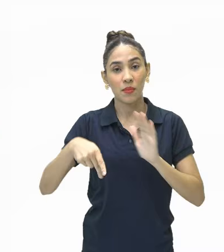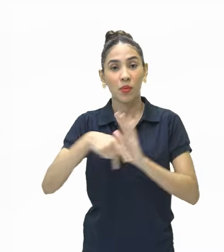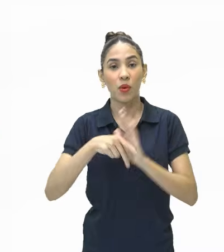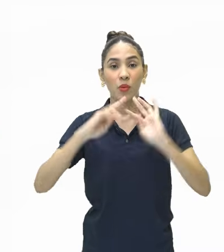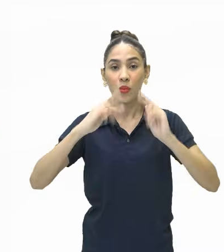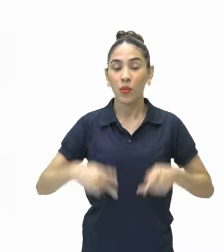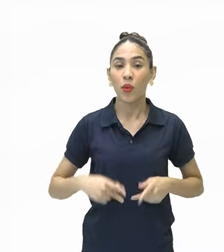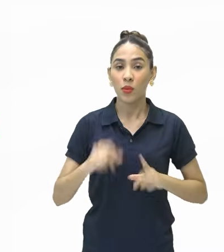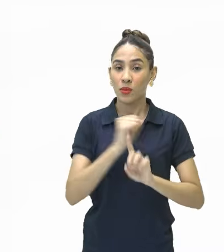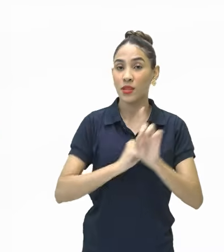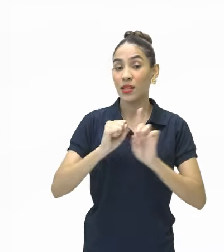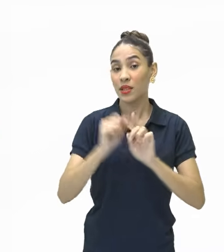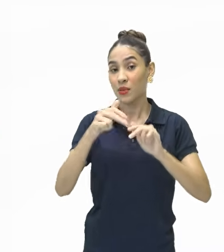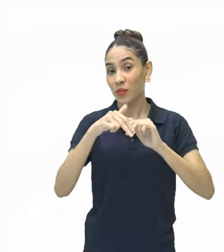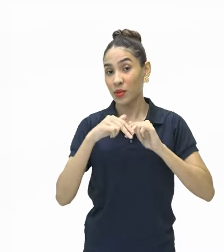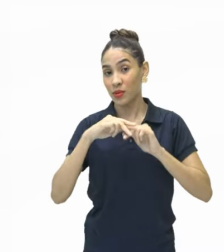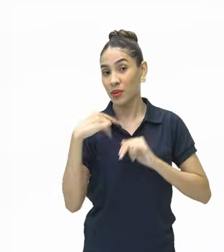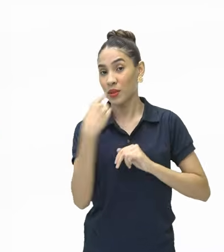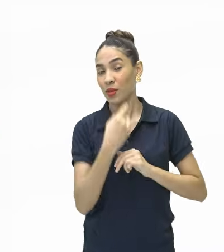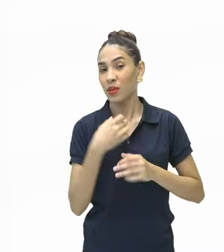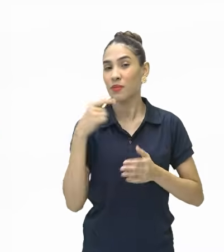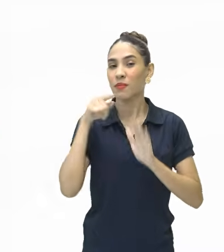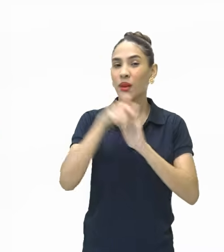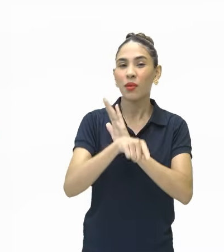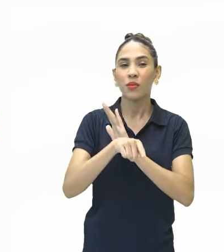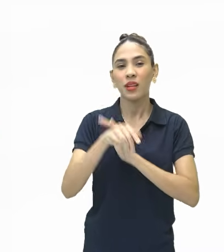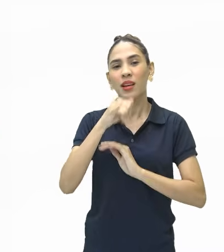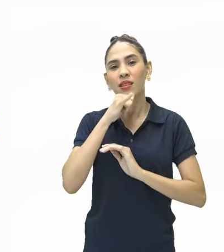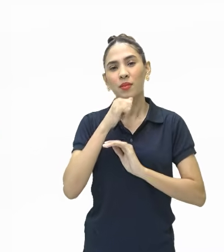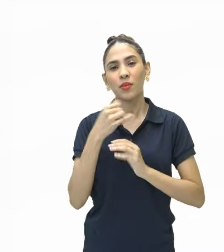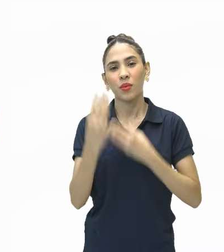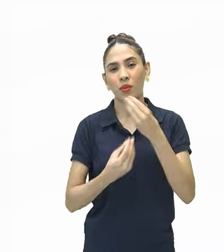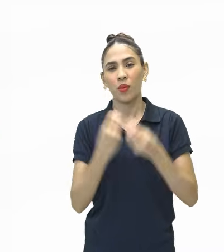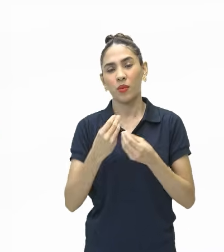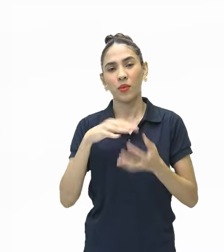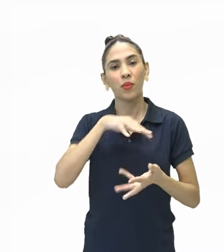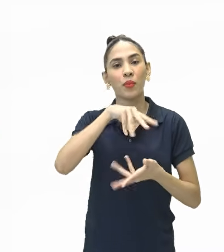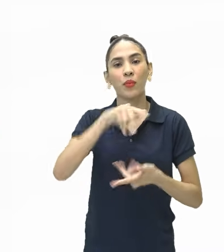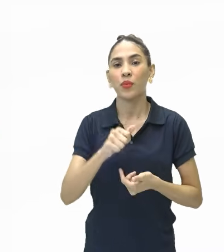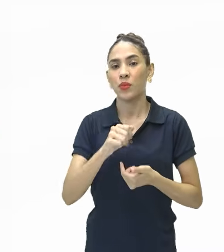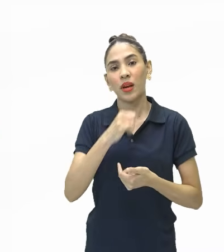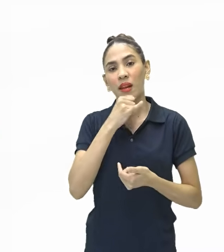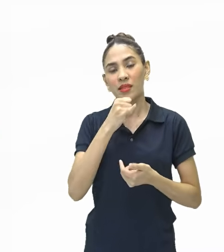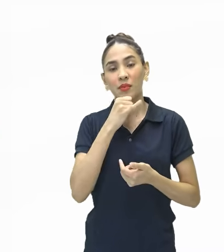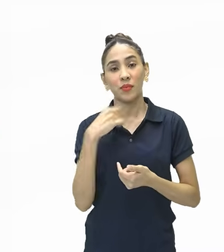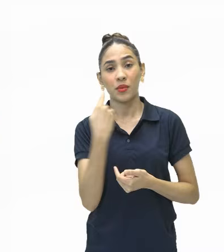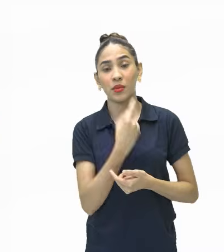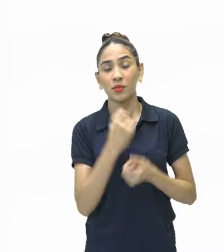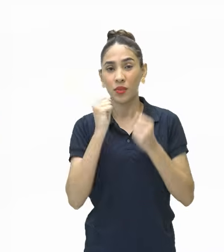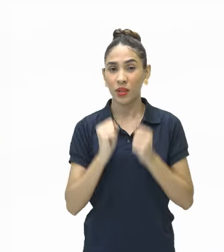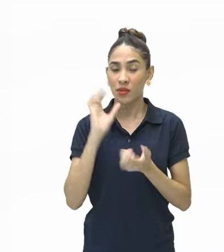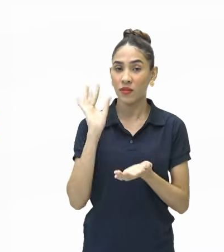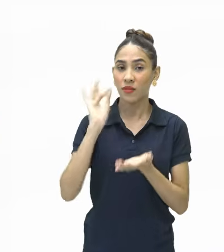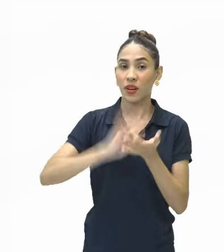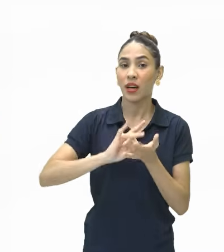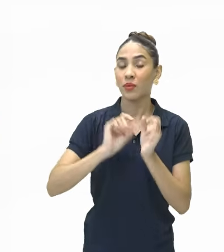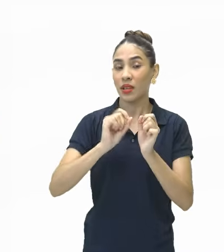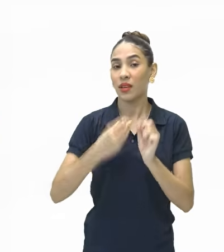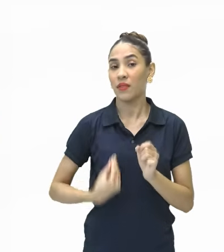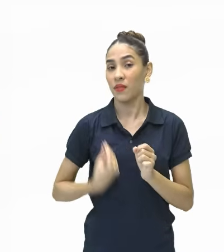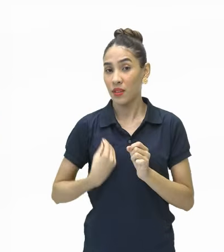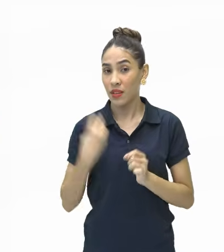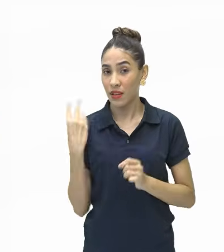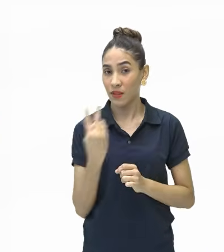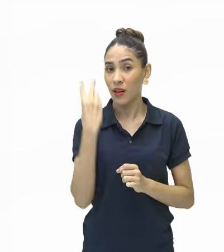em sociedade. É por isso que a gente faz esse questionamento, né? Quando é que nós vamos ter um mundo, então, que nós podemos, de fato, né, viver